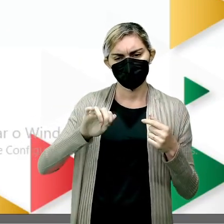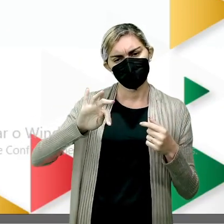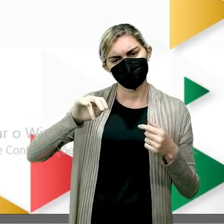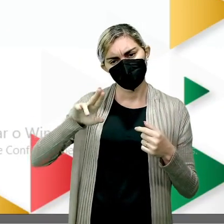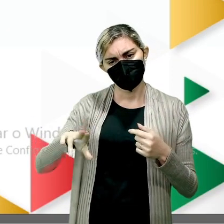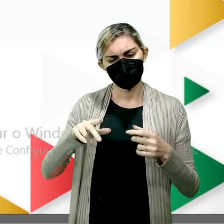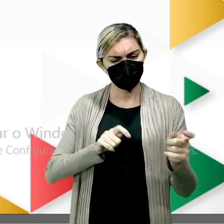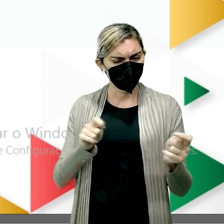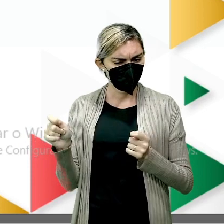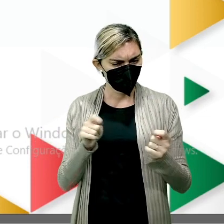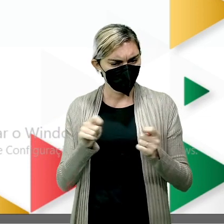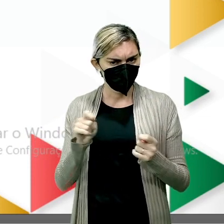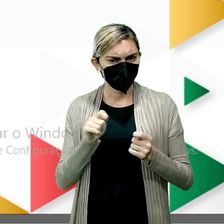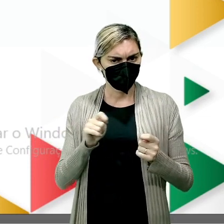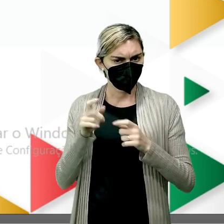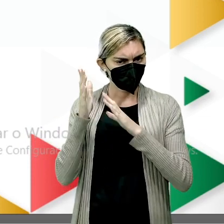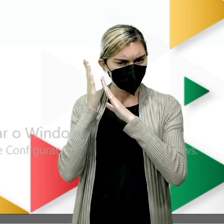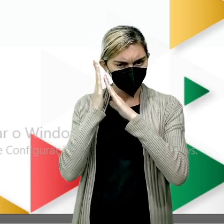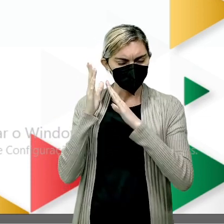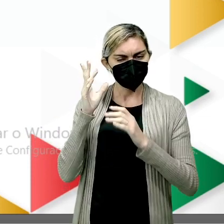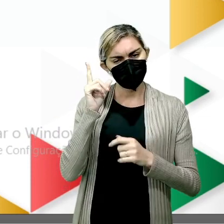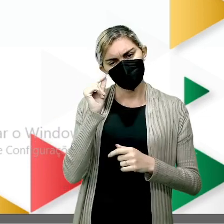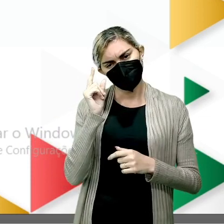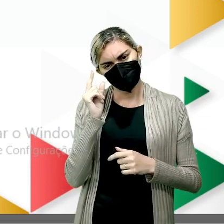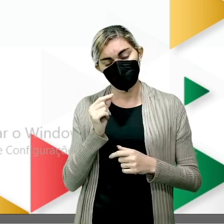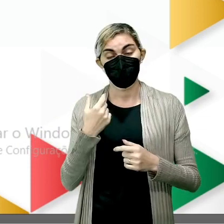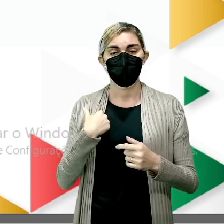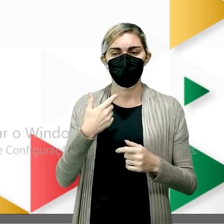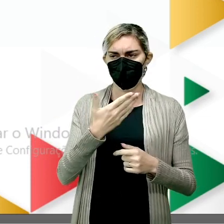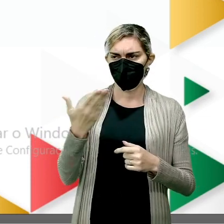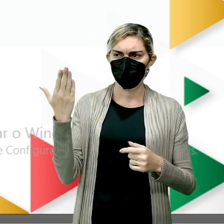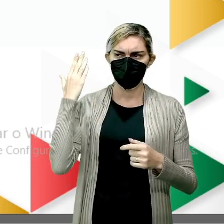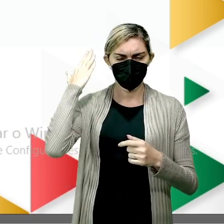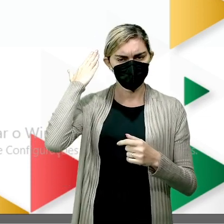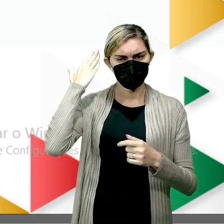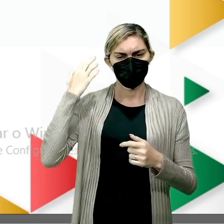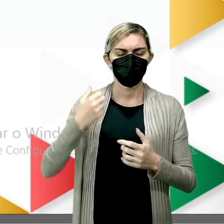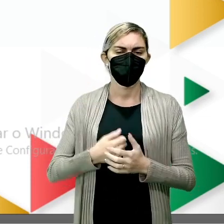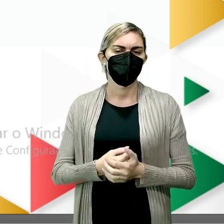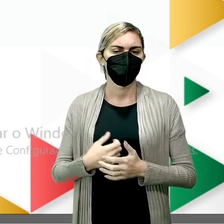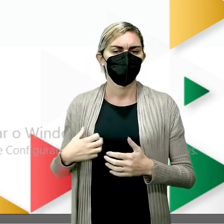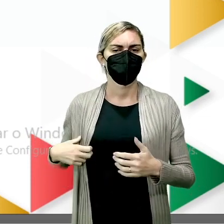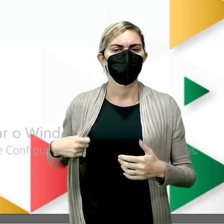na regulação do sono. Lá no hipotálamo, a gente vai ter